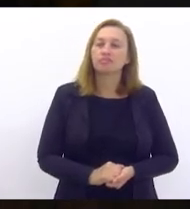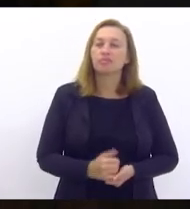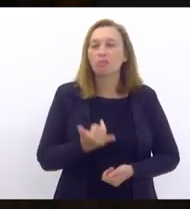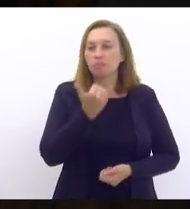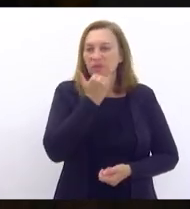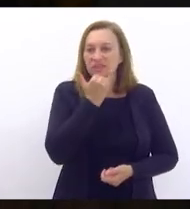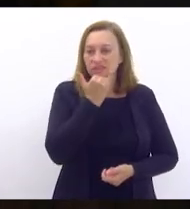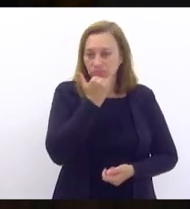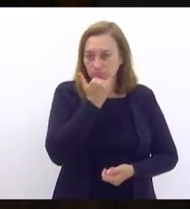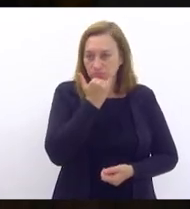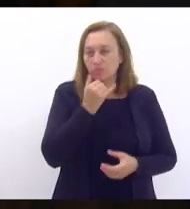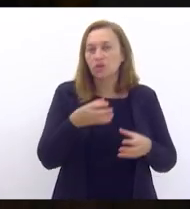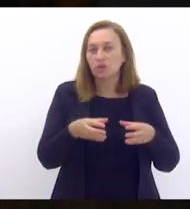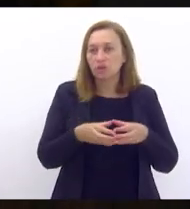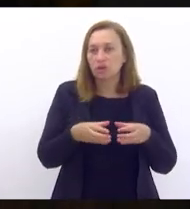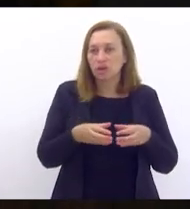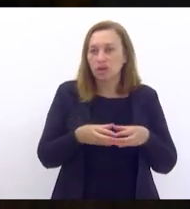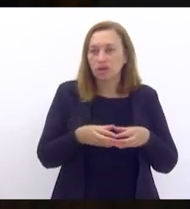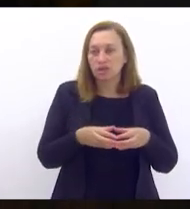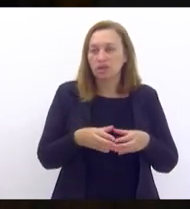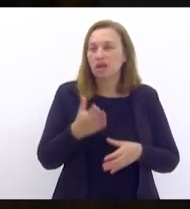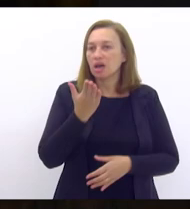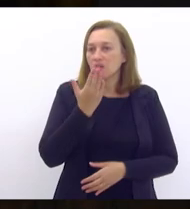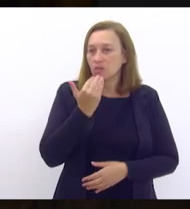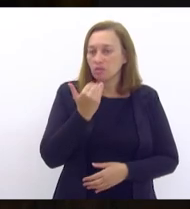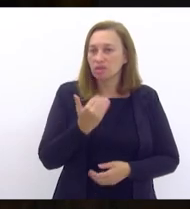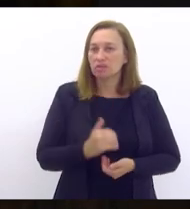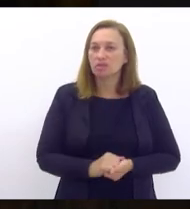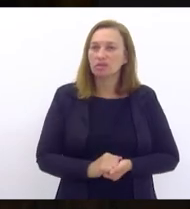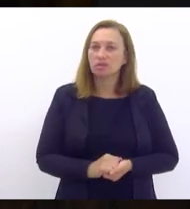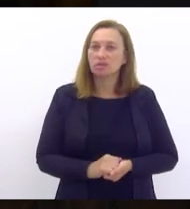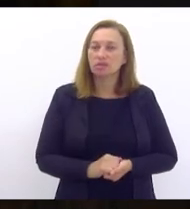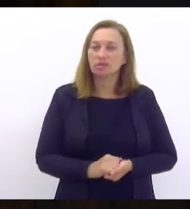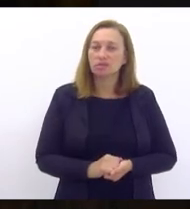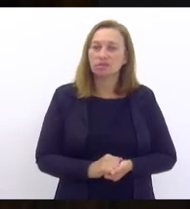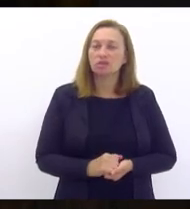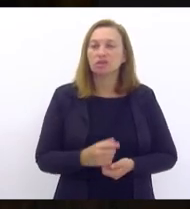Perdão, pela Comissão de Segurança Alimentar,